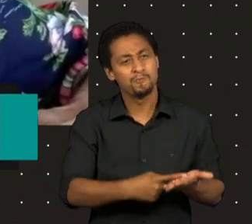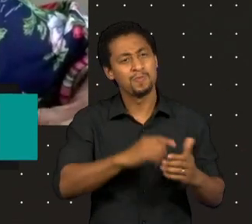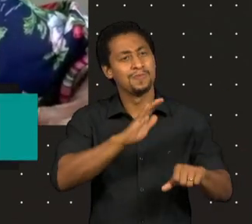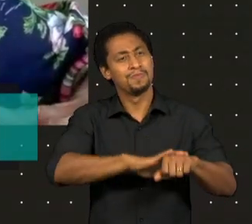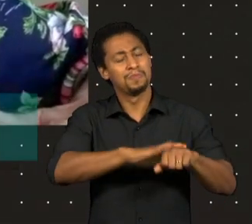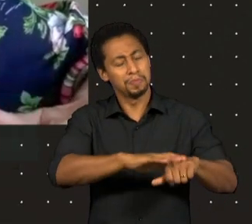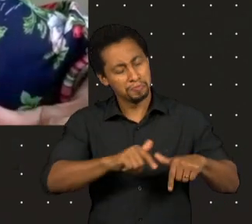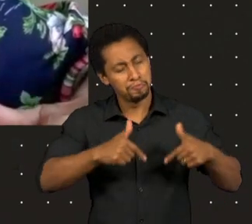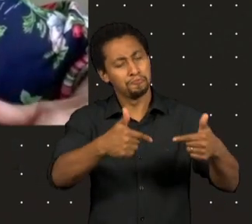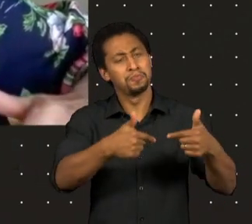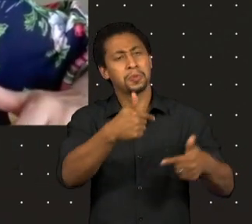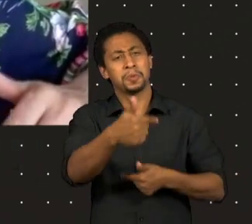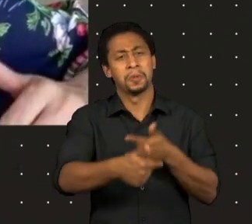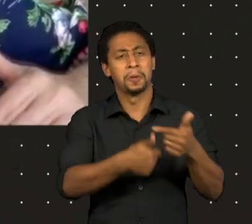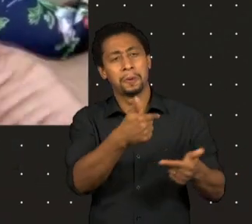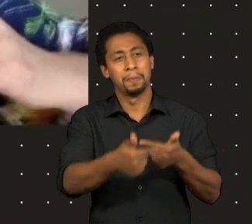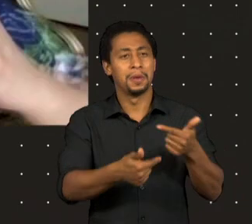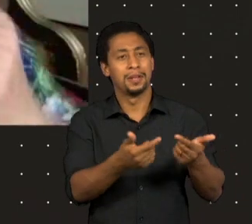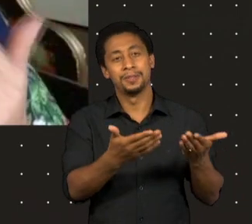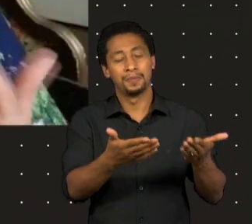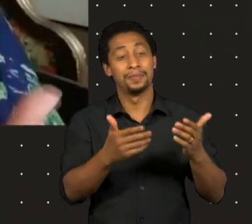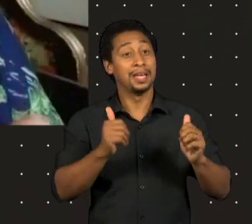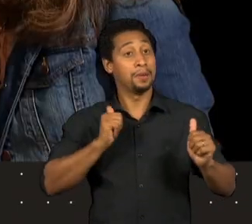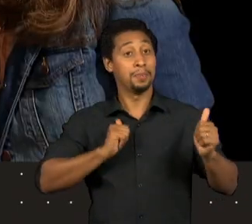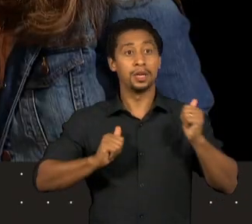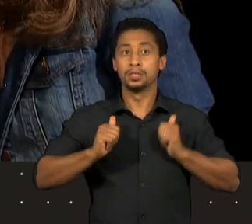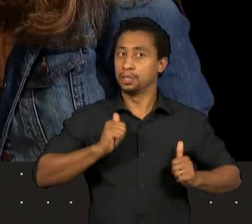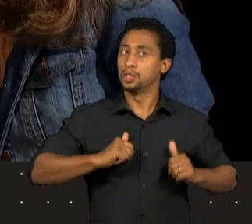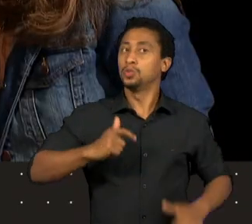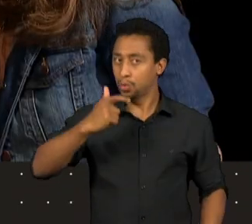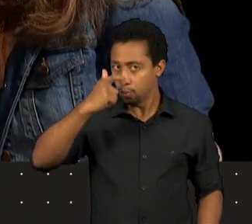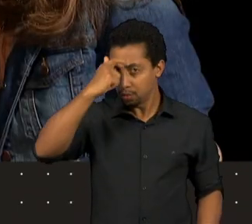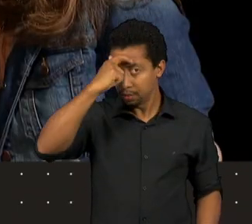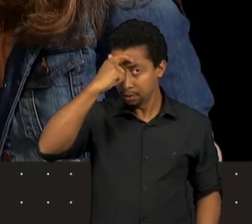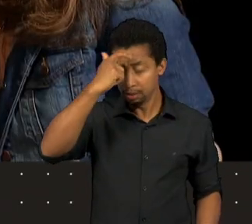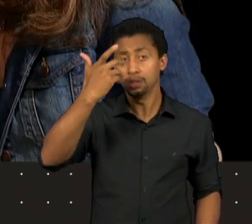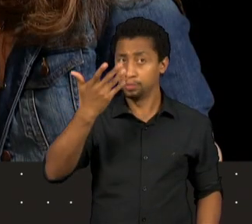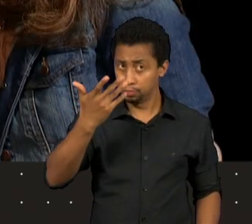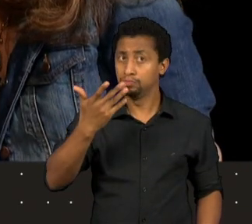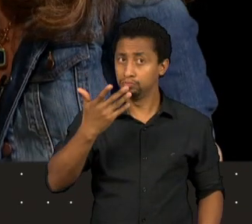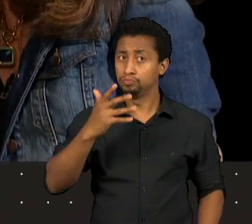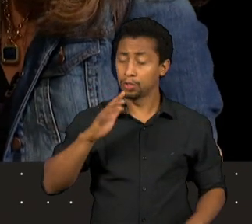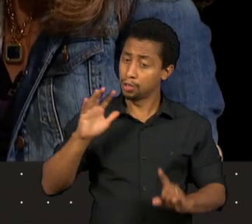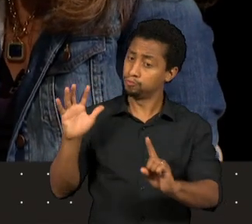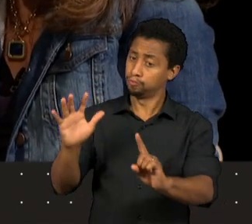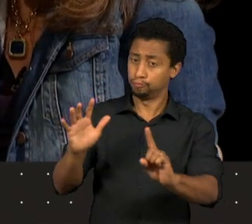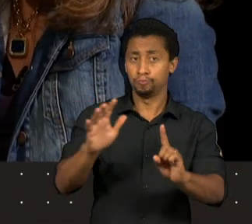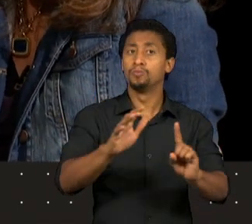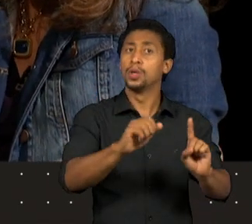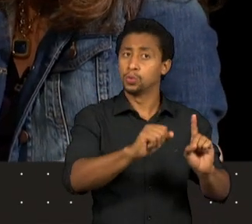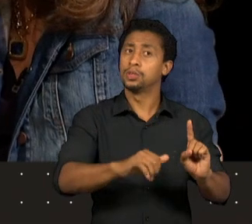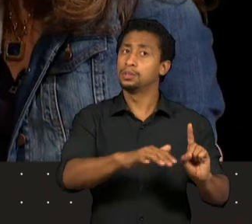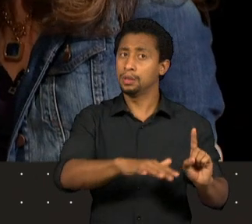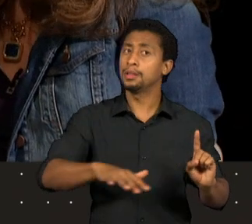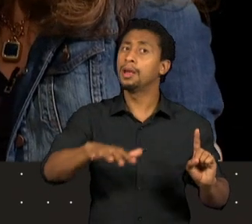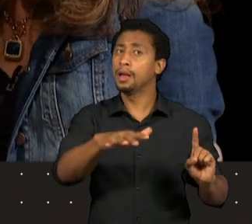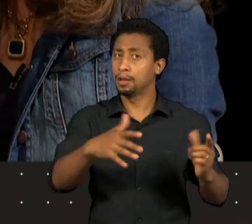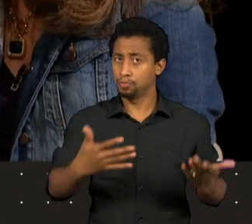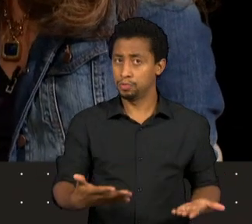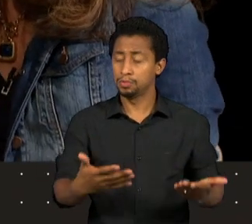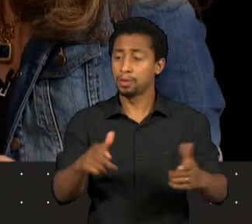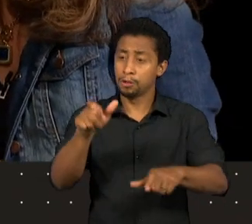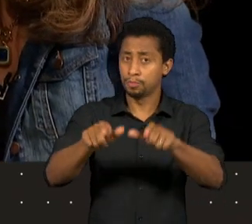ofício. É uma atriz consciente de sua função social, de levar o público a se emocionar, a